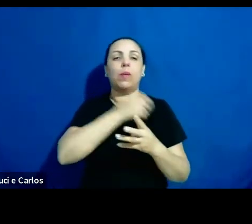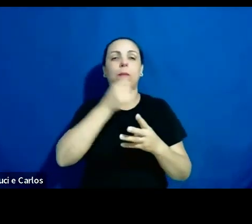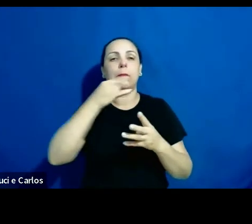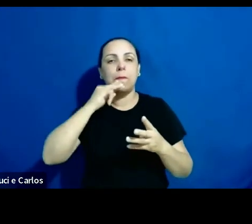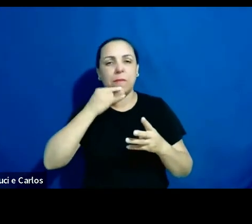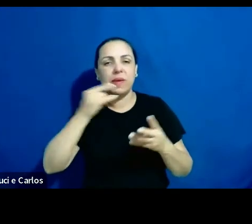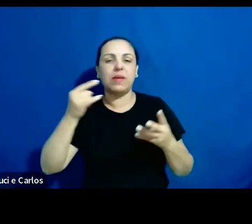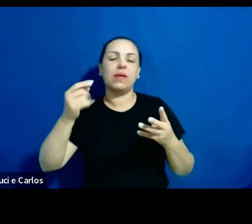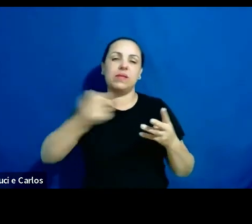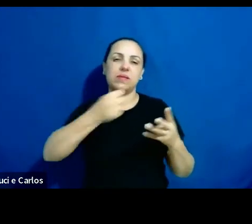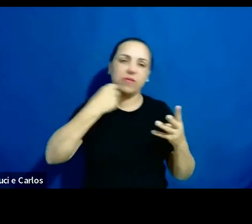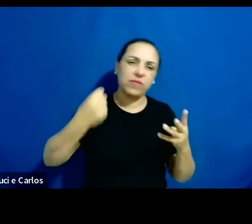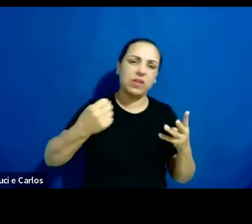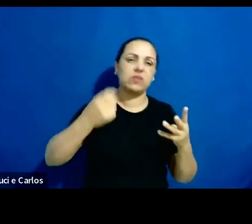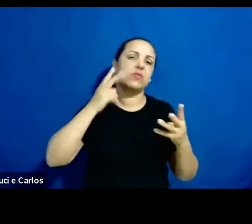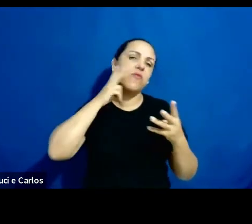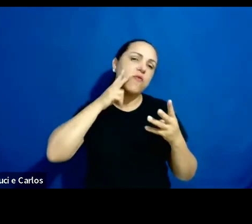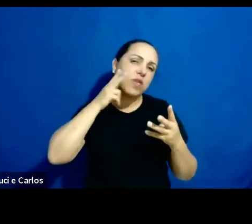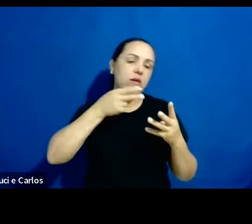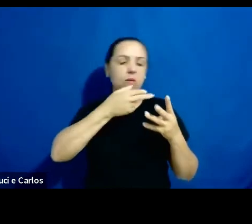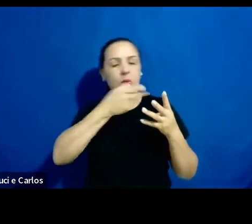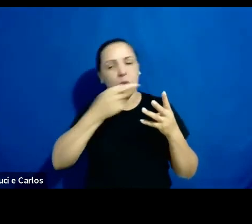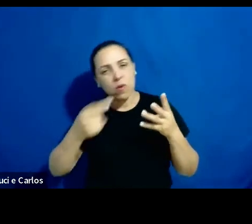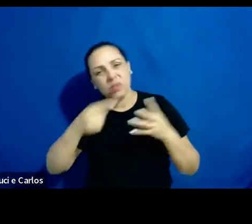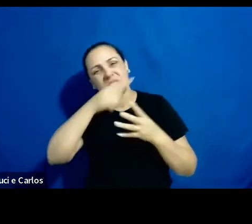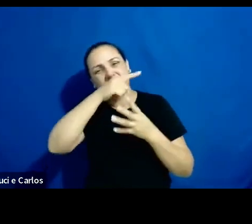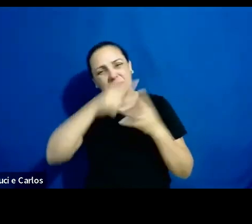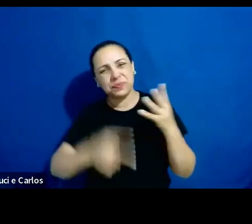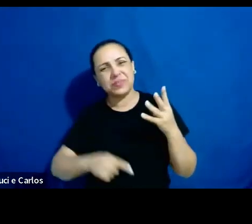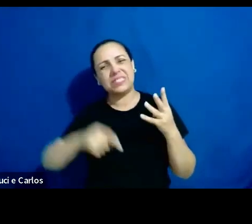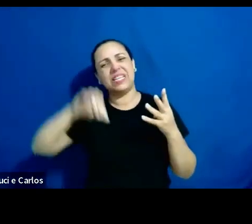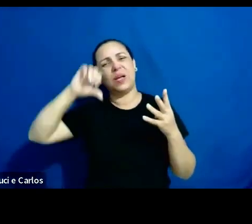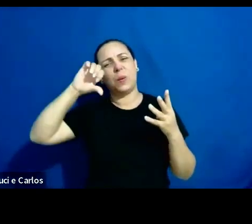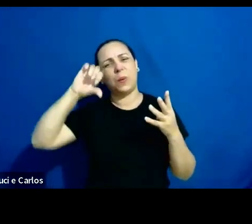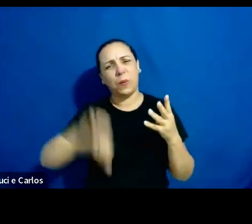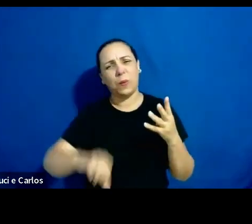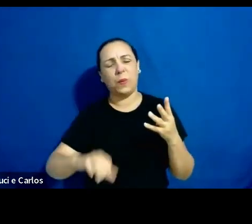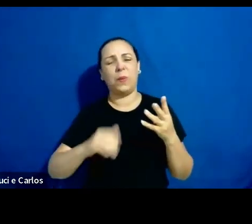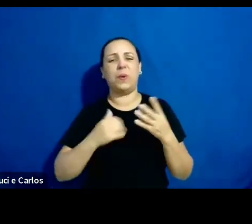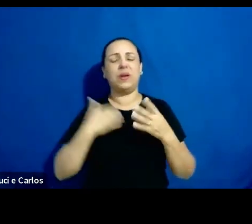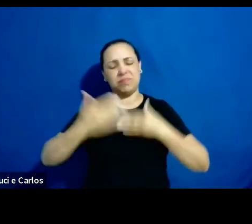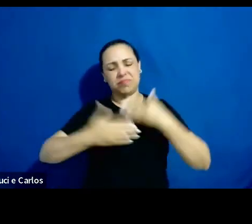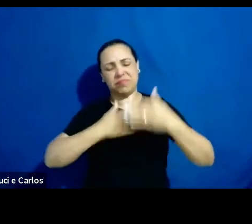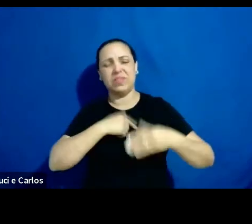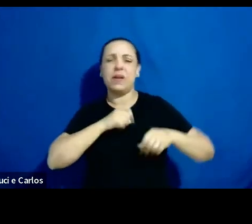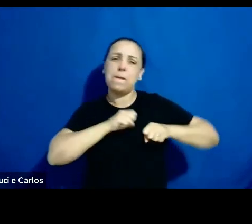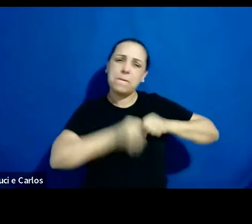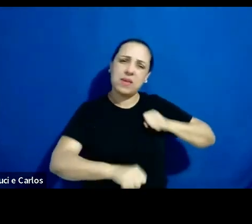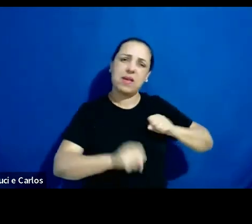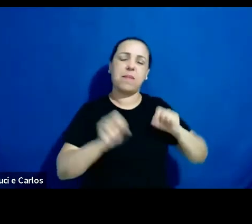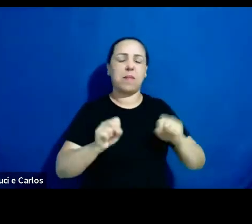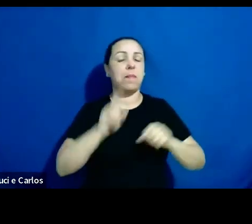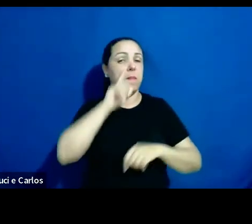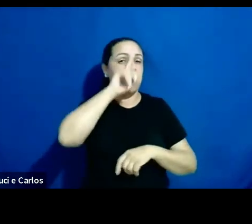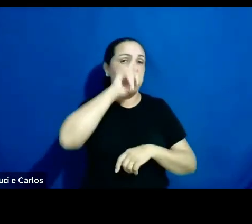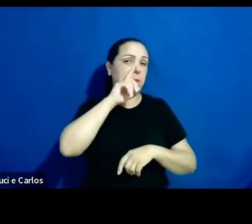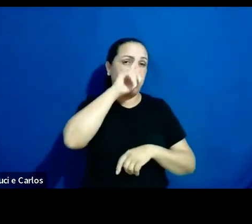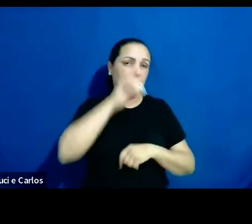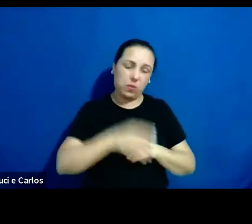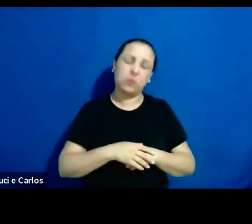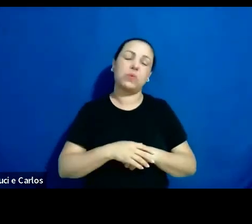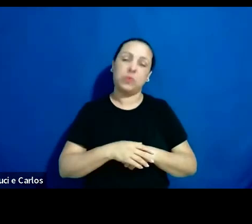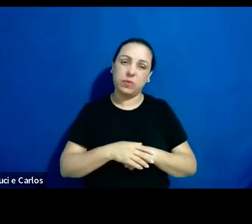O, tipo AB. Esses tipos sanguíneos precisam de uma alimentação direcionada para ter uma boa